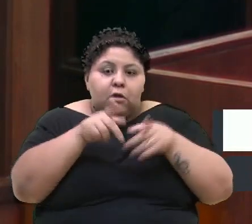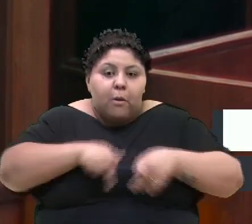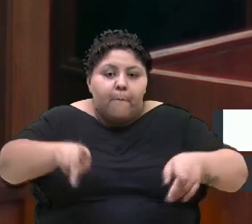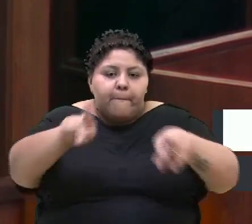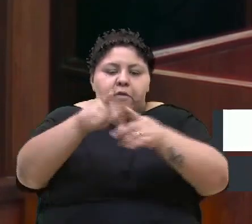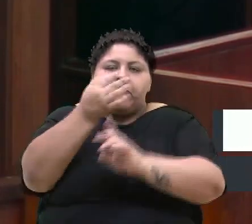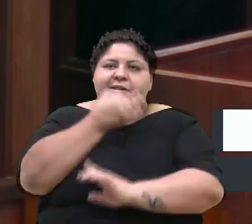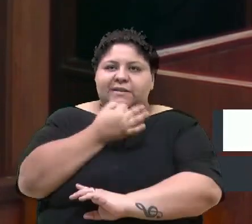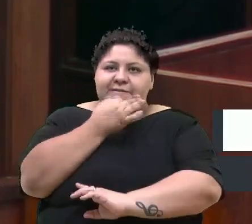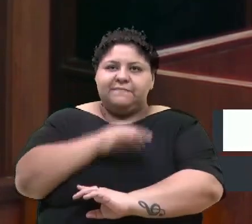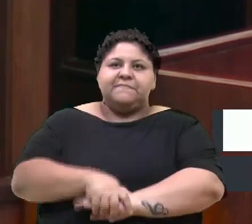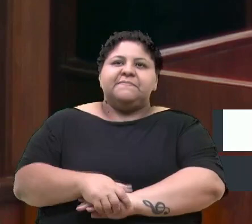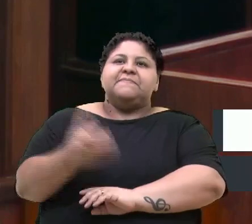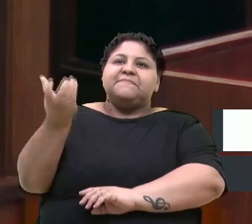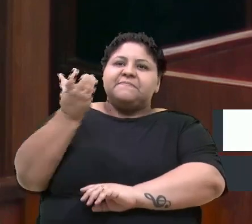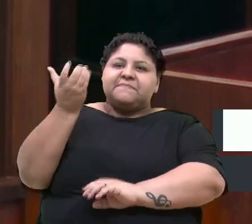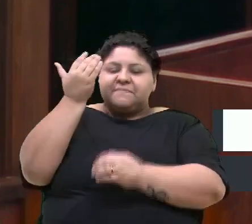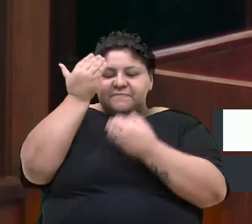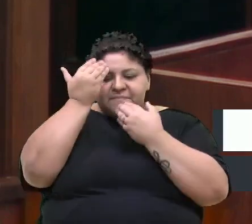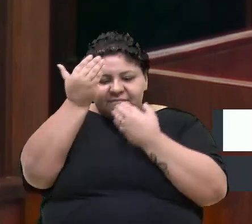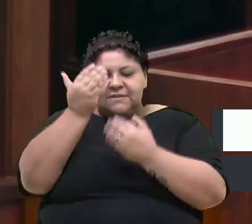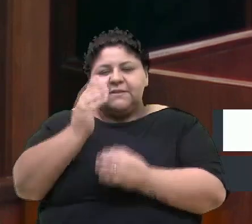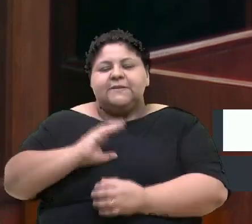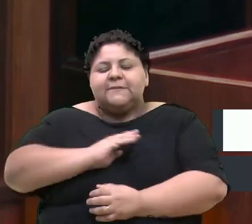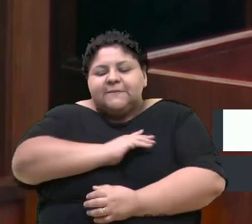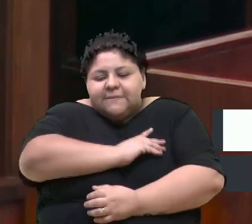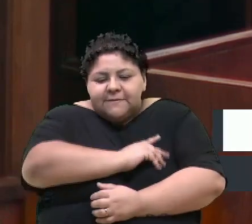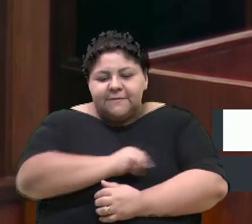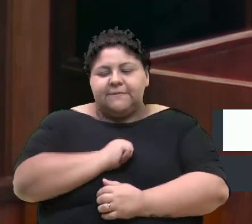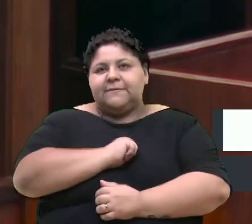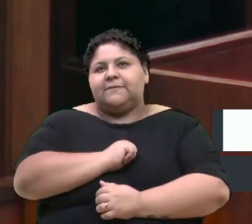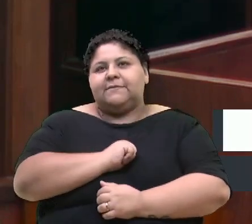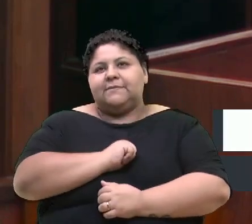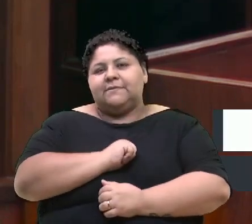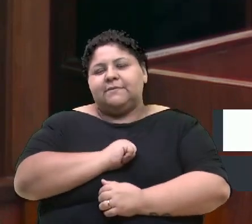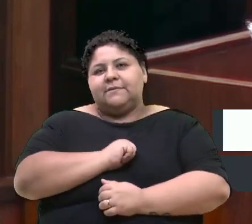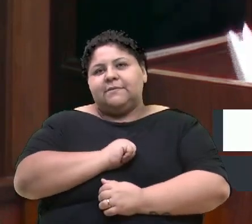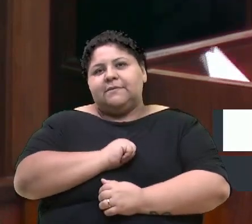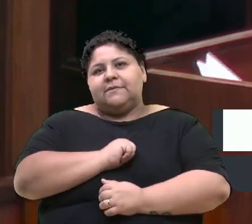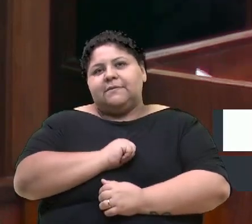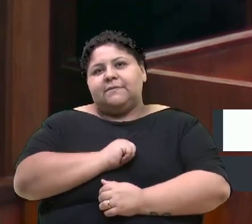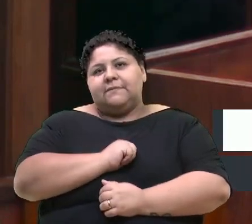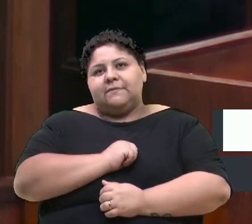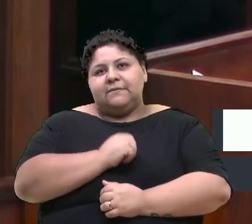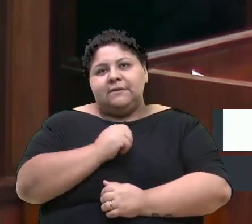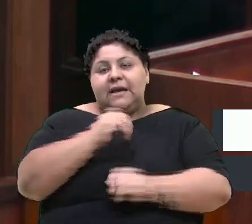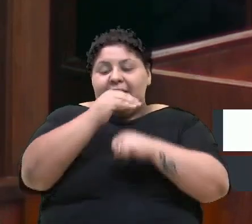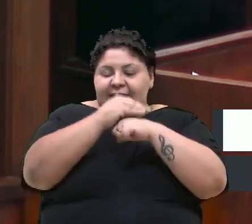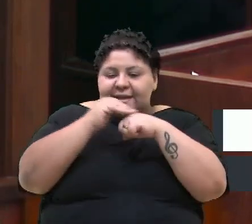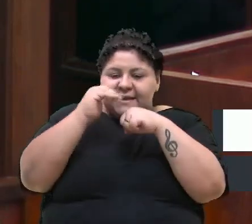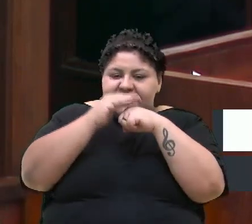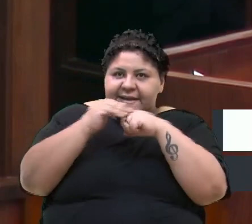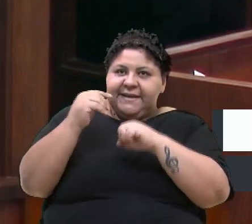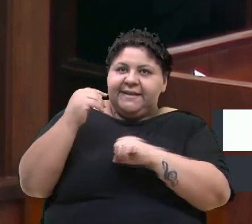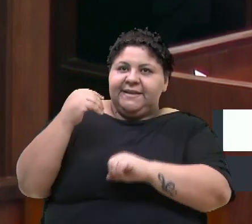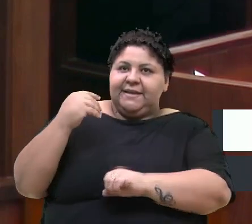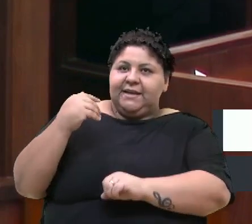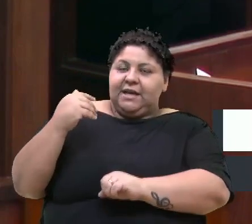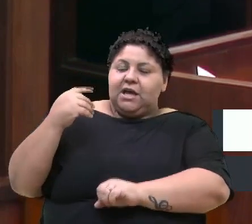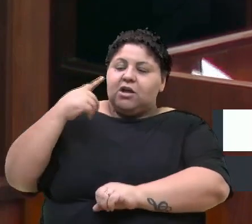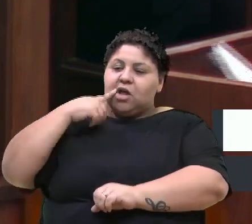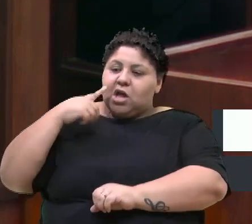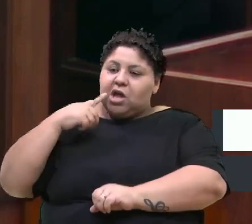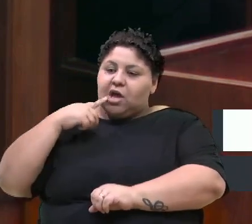caxiense. Quero agradecer de coração a nobre colega Gladys Frisso, que me cedeu